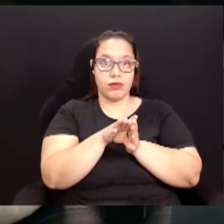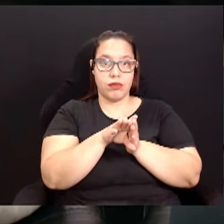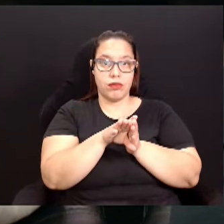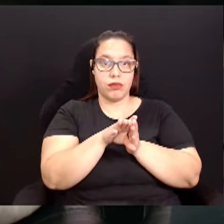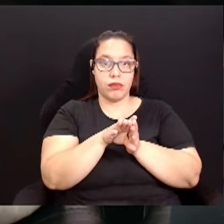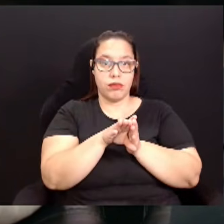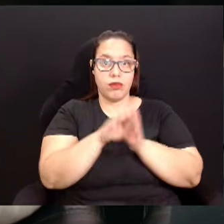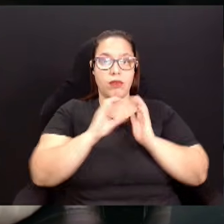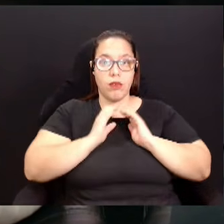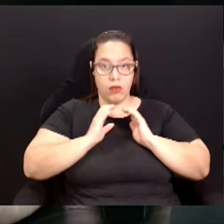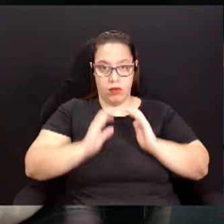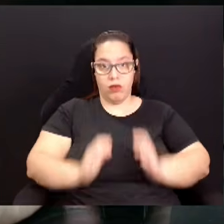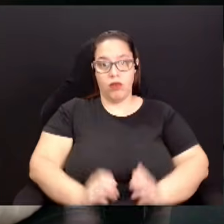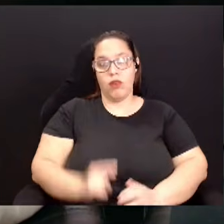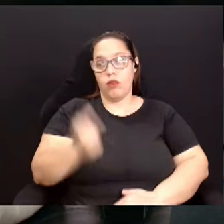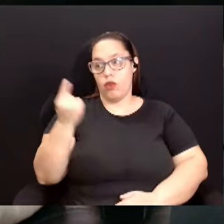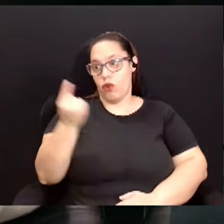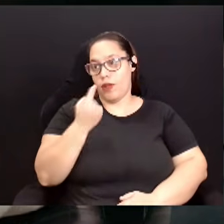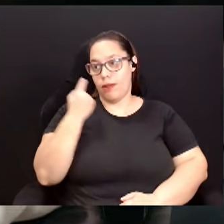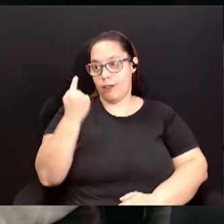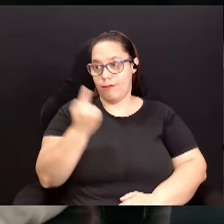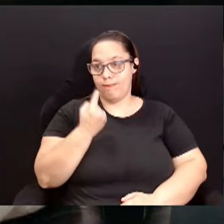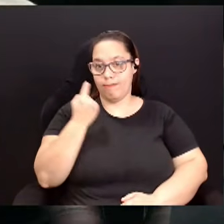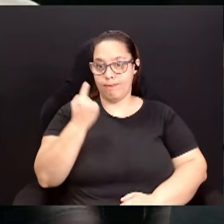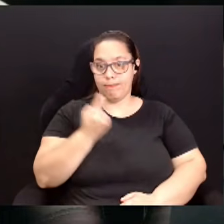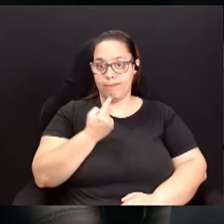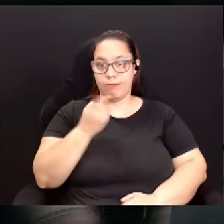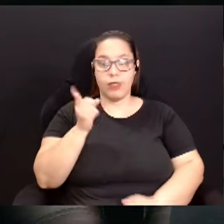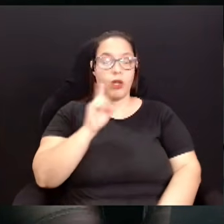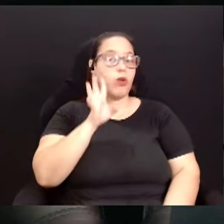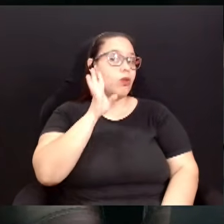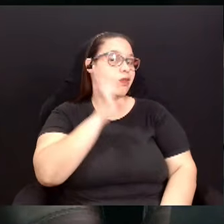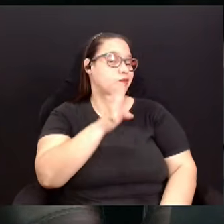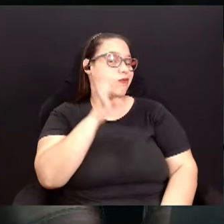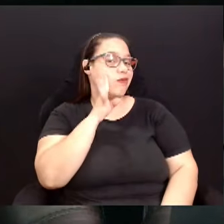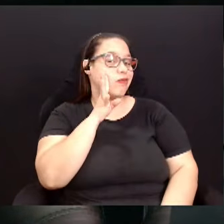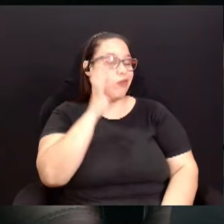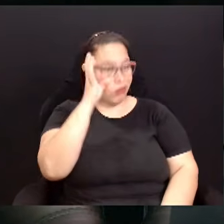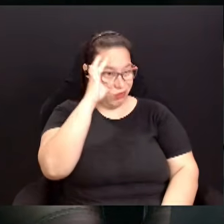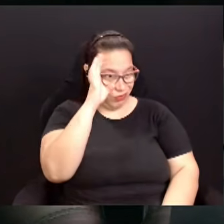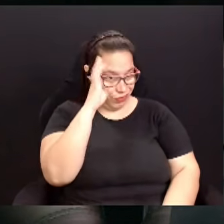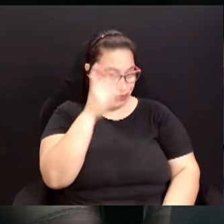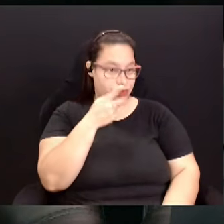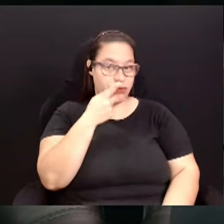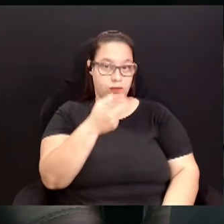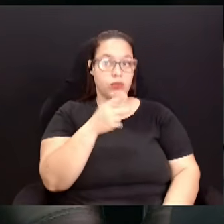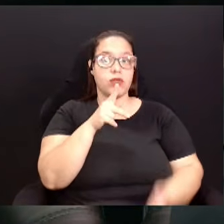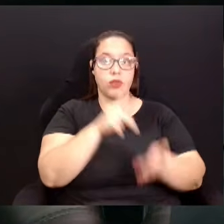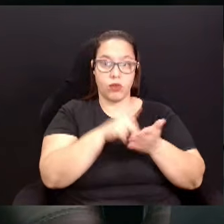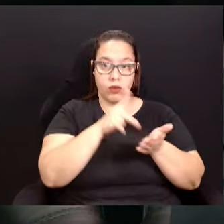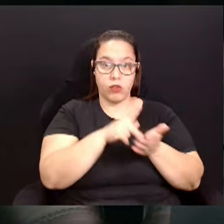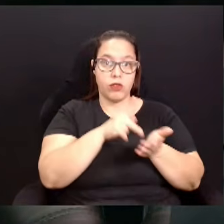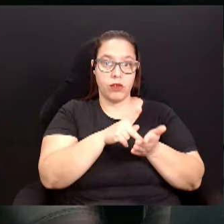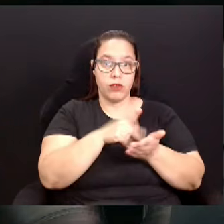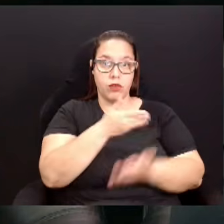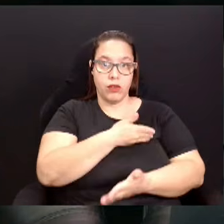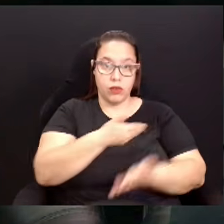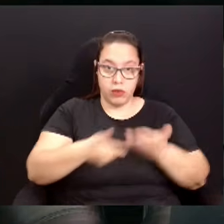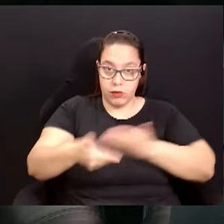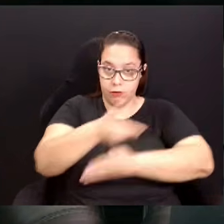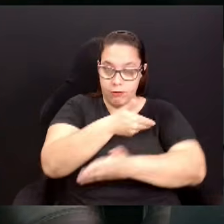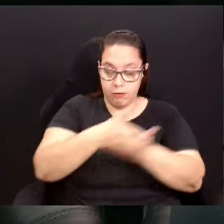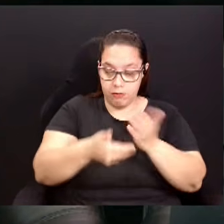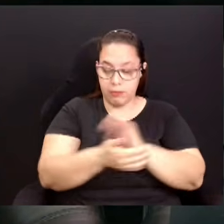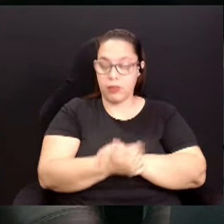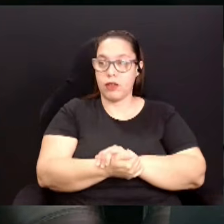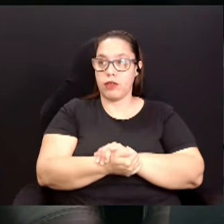de isolamento. Isso não é legal. Para vocês terem ideia, o que você falou é muito verdade, que as colegas colaboraram. Às vezes a gente tem